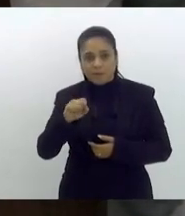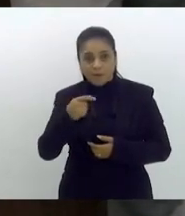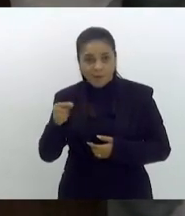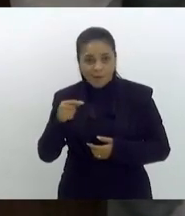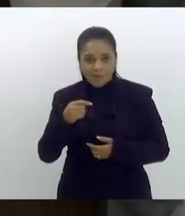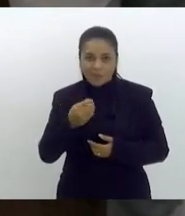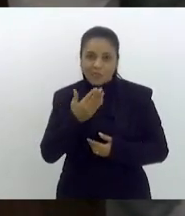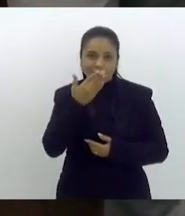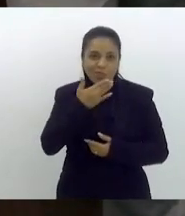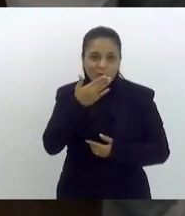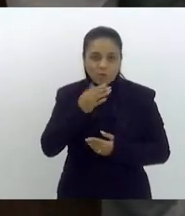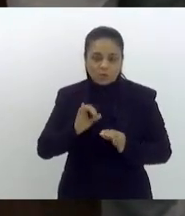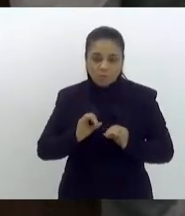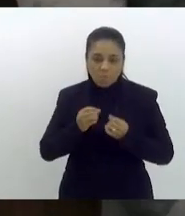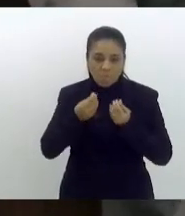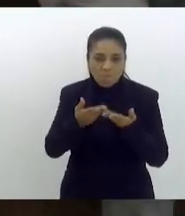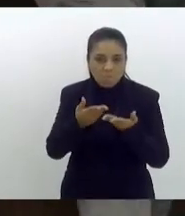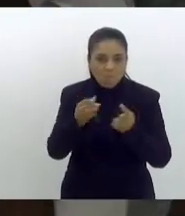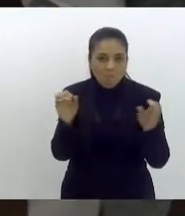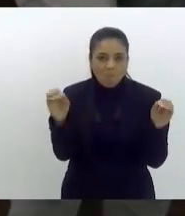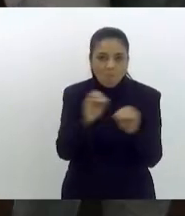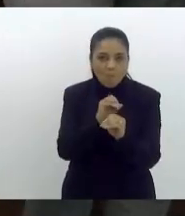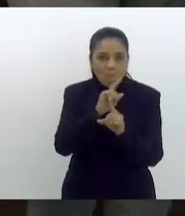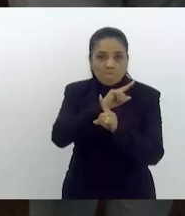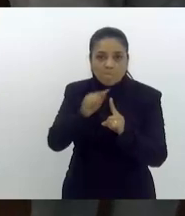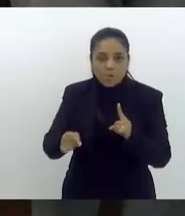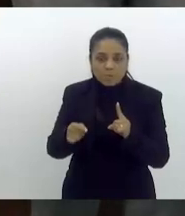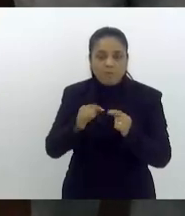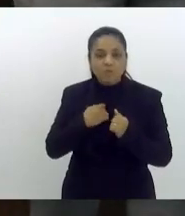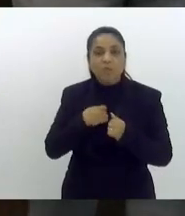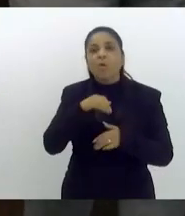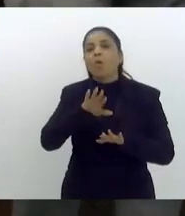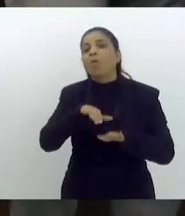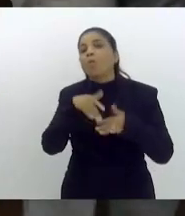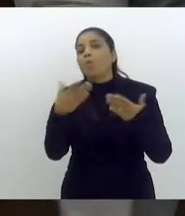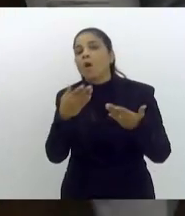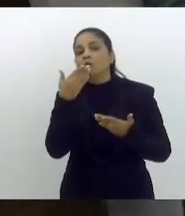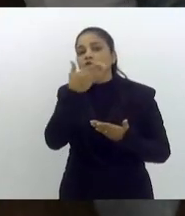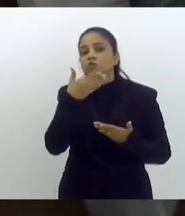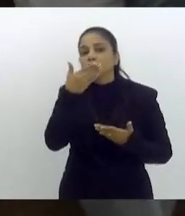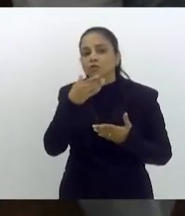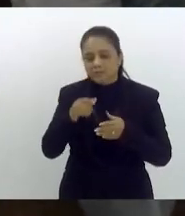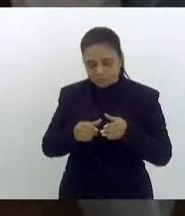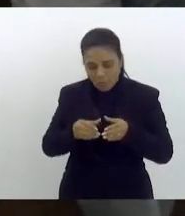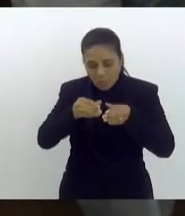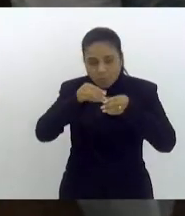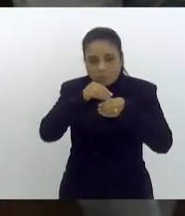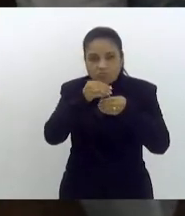afinal de contas quais são os doces que se dão no dia de Cosme Damião nos saquinhos